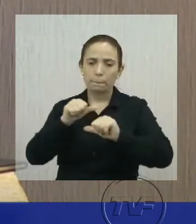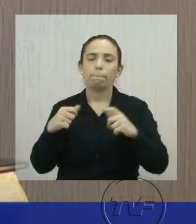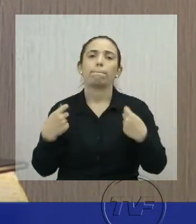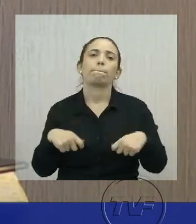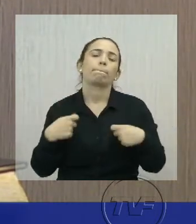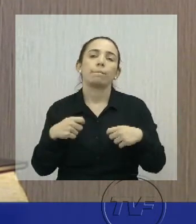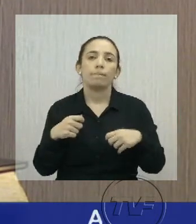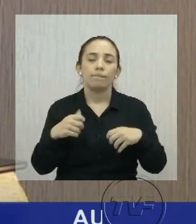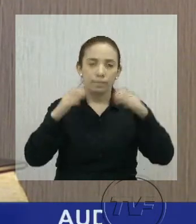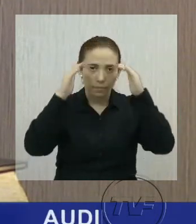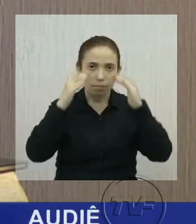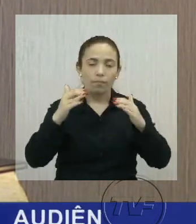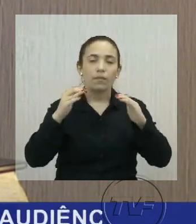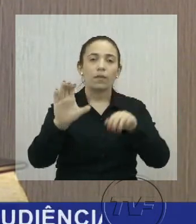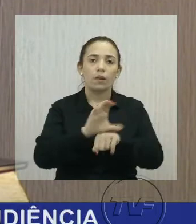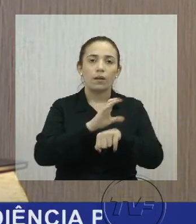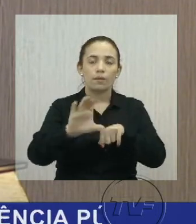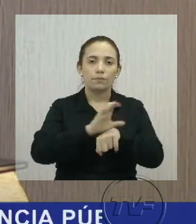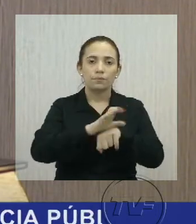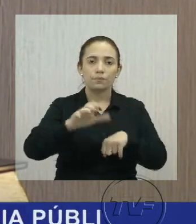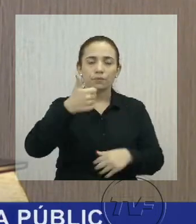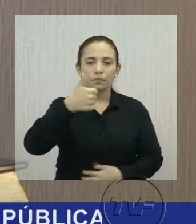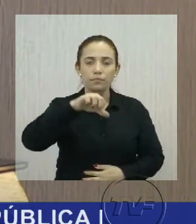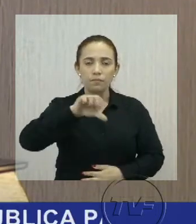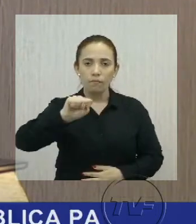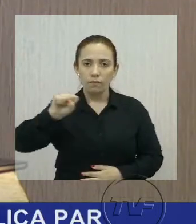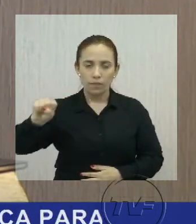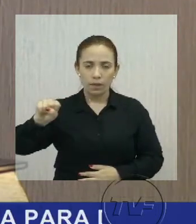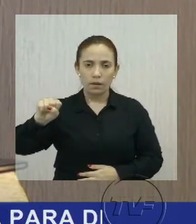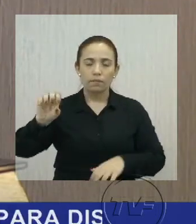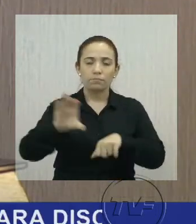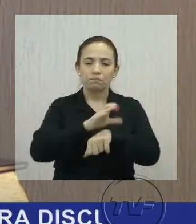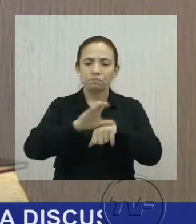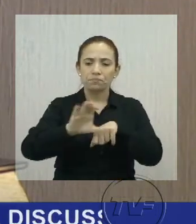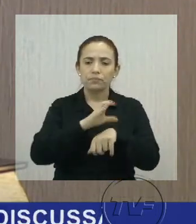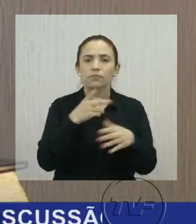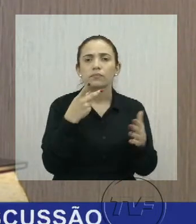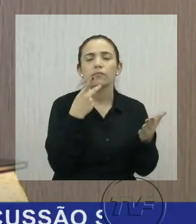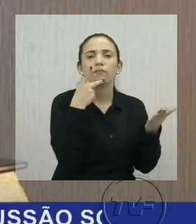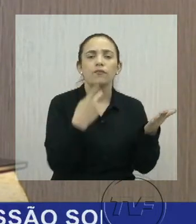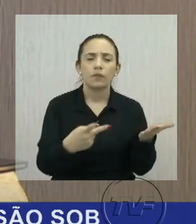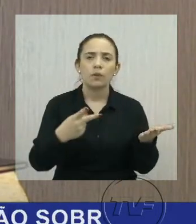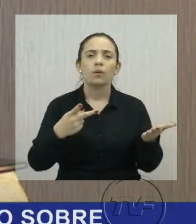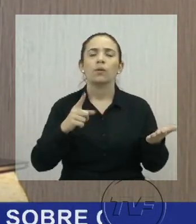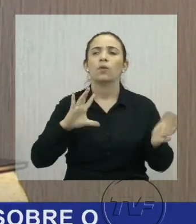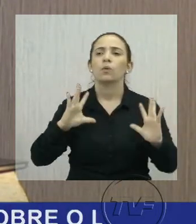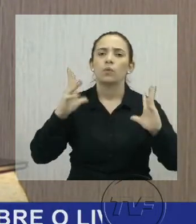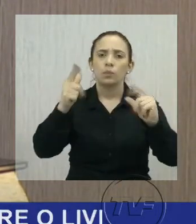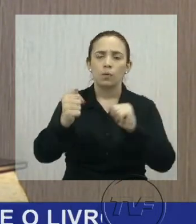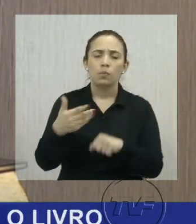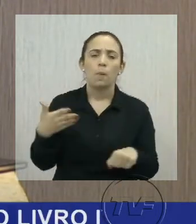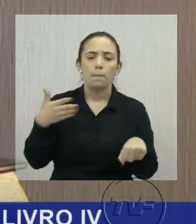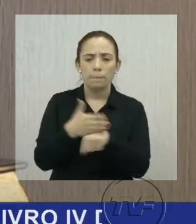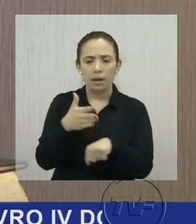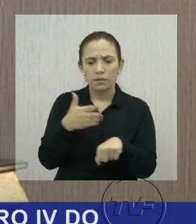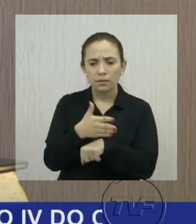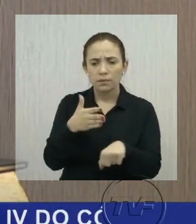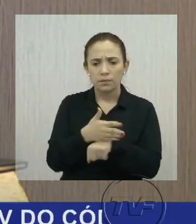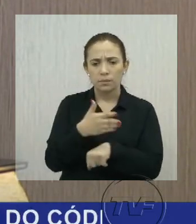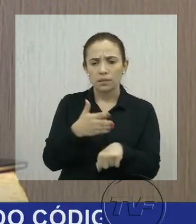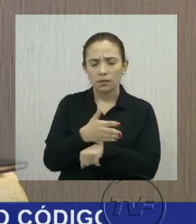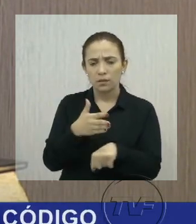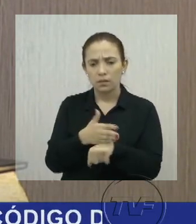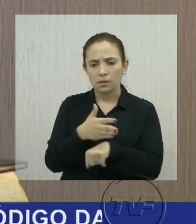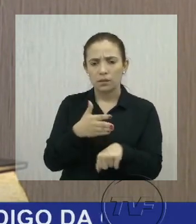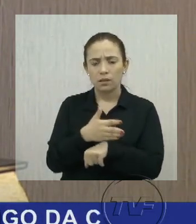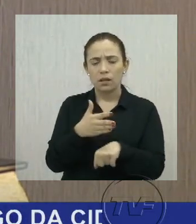da Constituição de 88. Ela estabeleceu mecanismos de participação, ela estabeleceu, e as suas consequências,